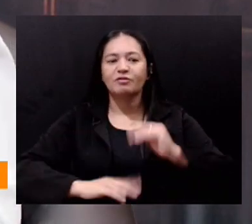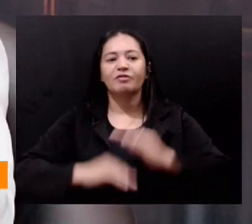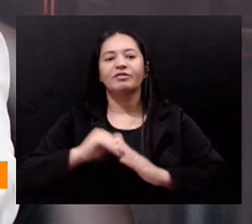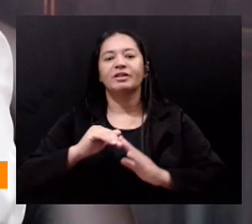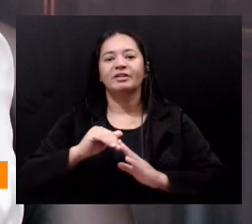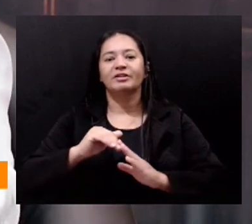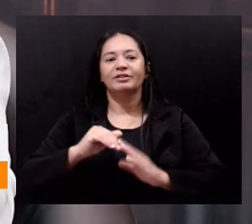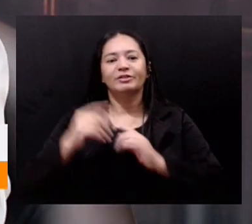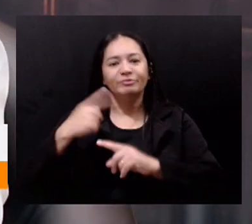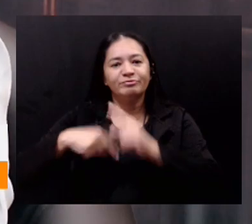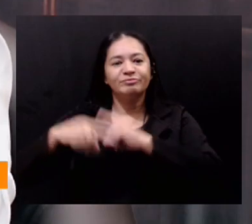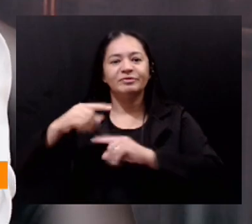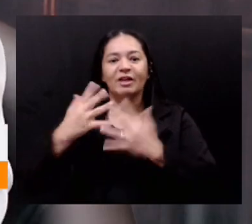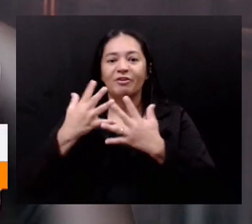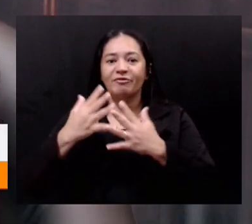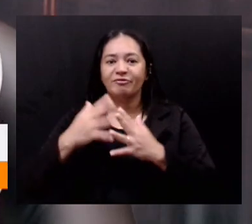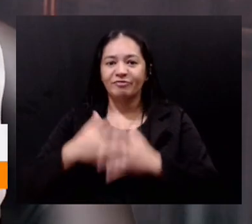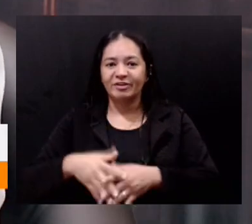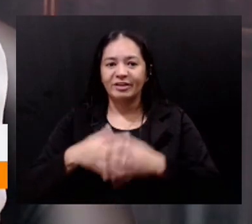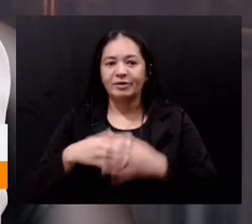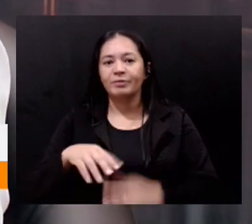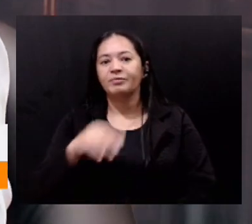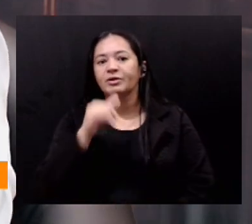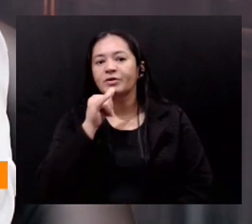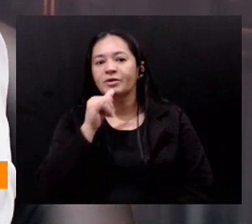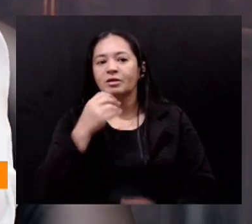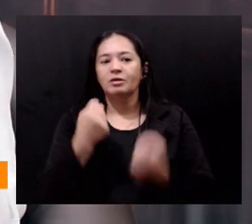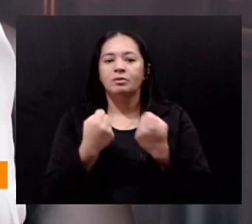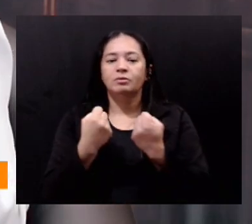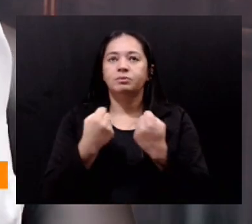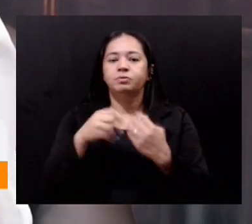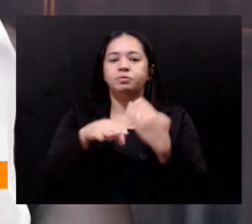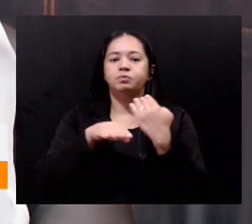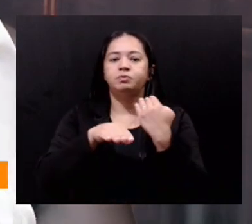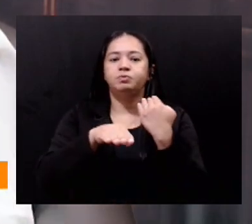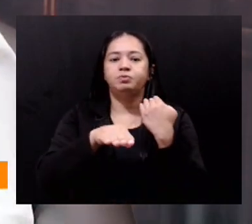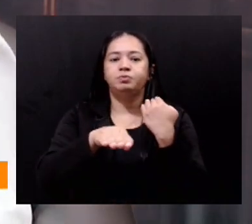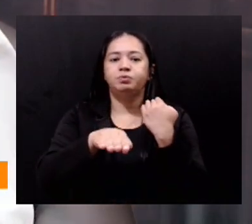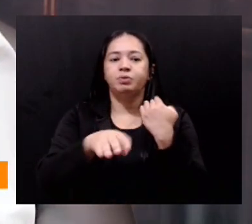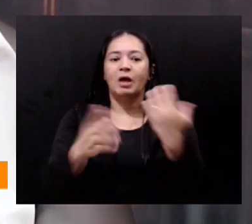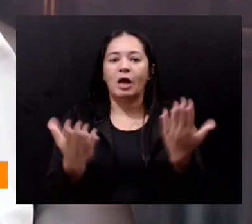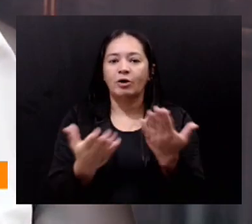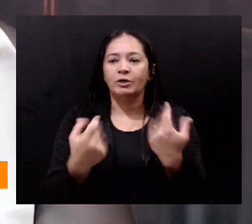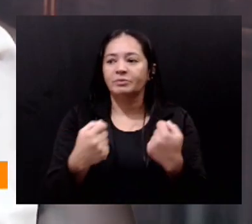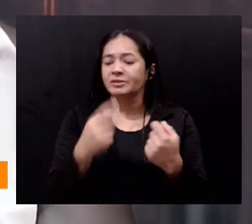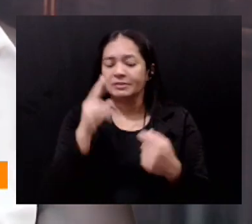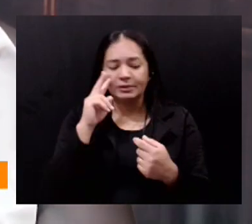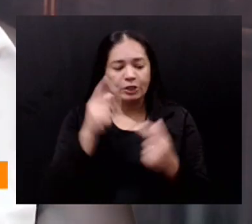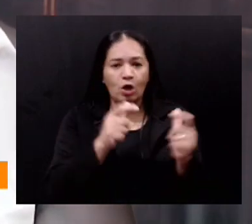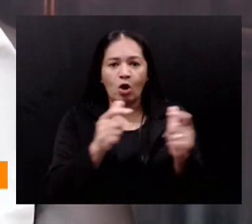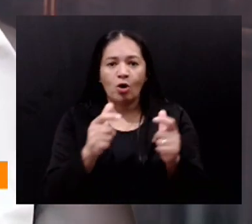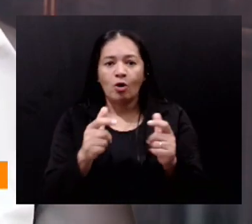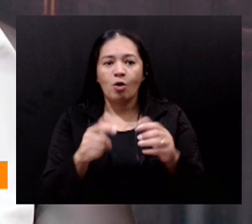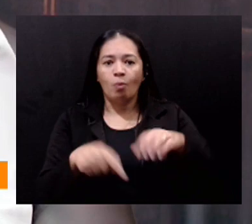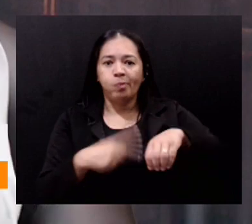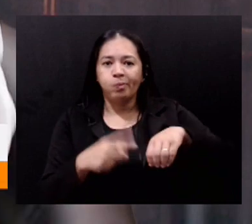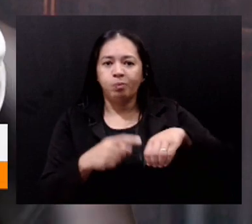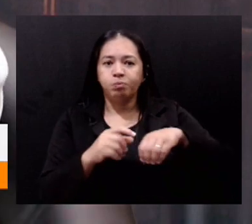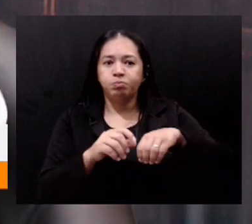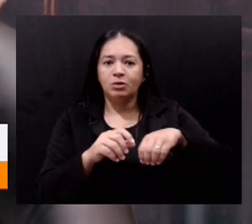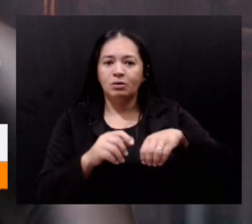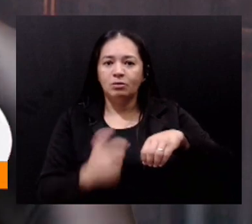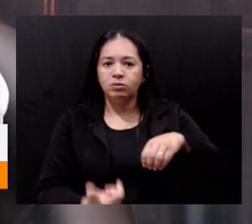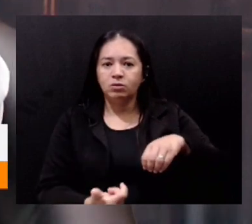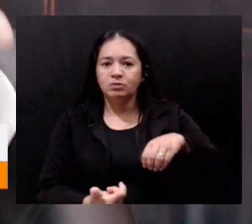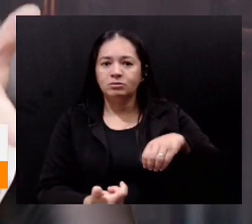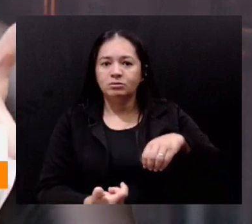Então, por exemplo, peguei muito trânsito, então vou recalcular a rota, né. exato. Furou meu pneu, o que que eu vou fazer do carro, por exemplo, o que que eu vou fazer? Olha a